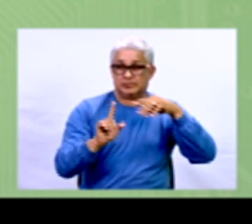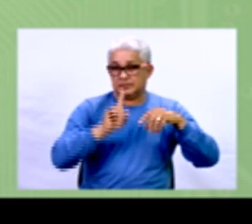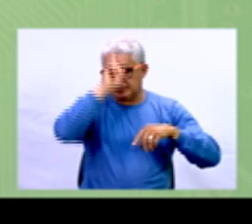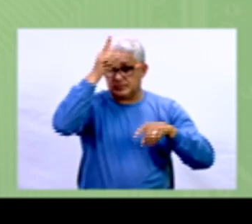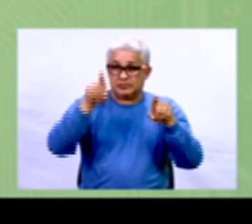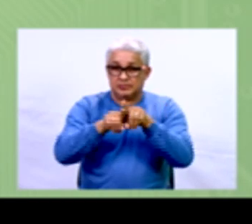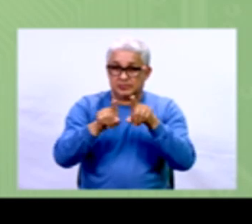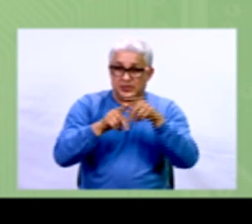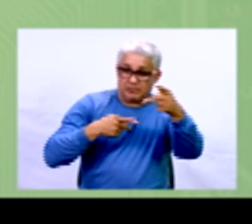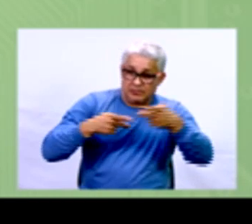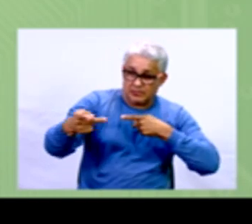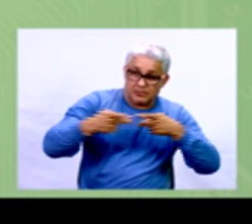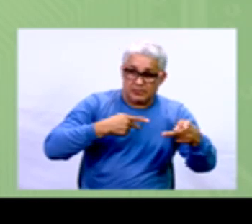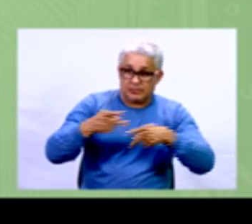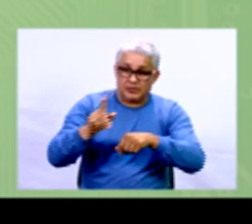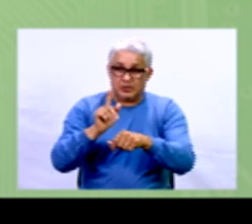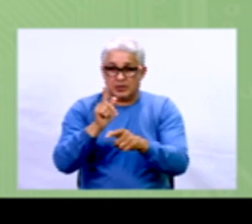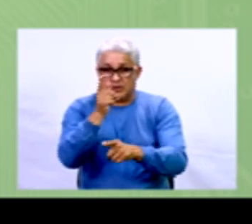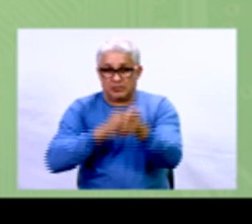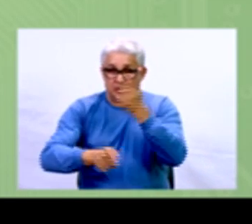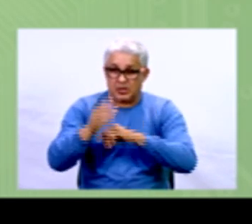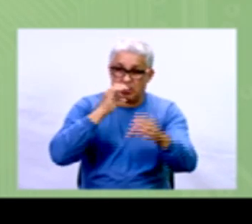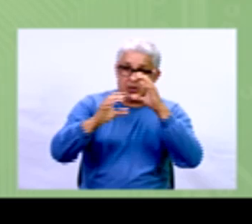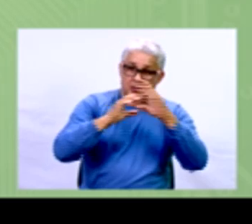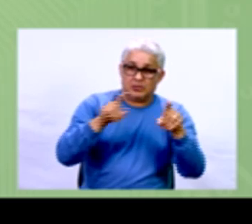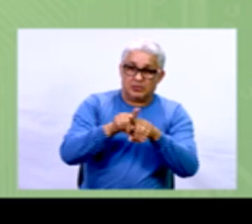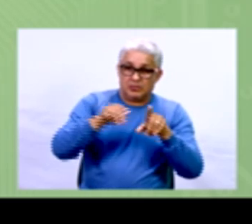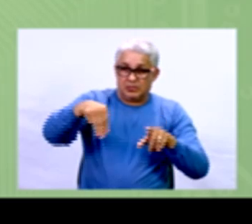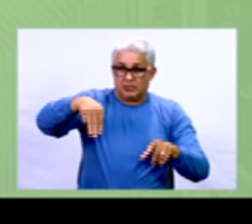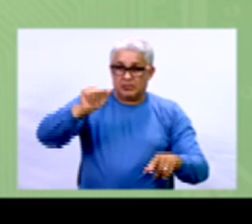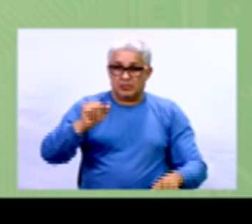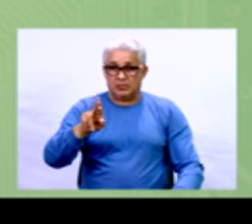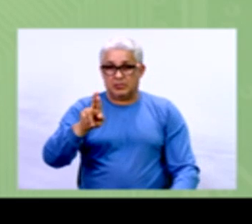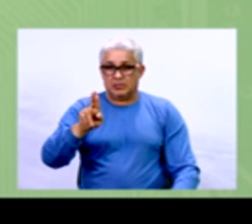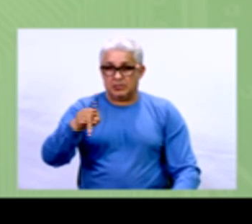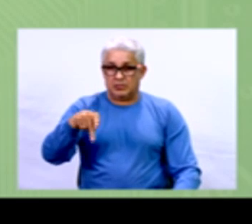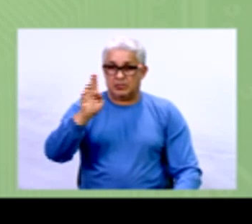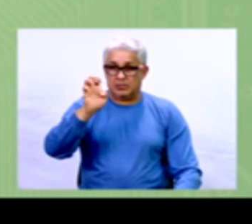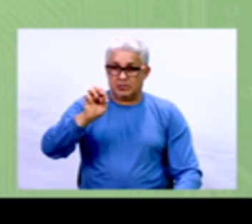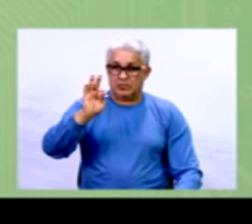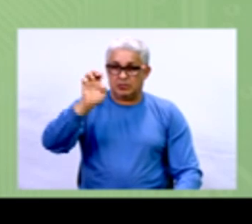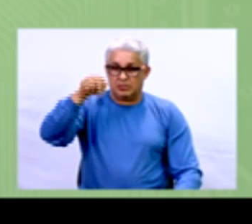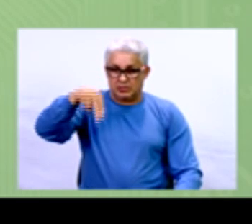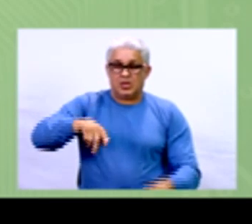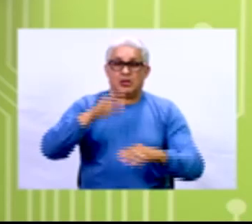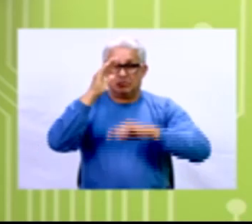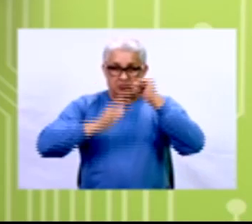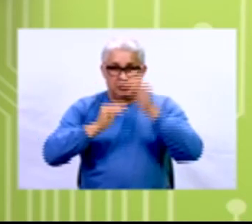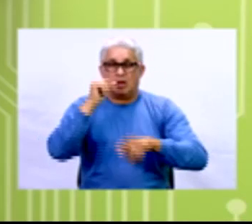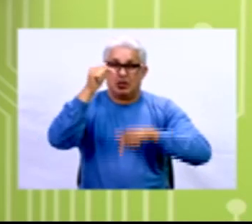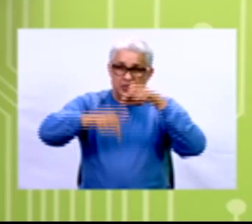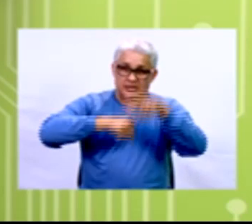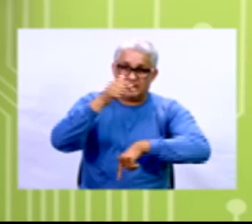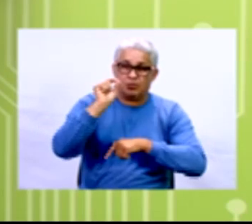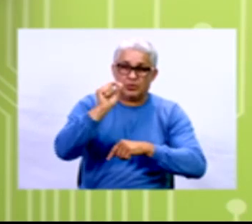comunicação voltada para redes sociais e marketing digital. Então, aqui é aquele profissional que vai